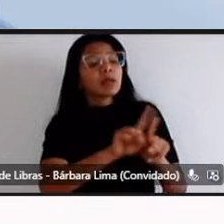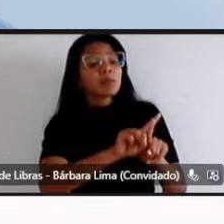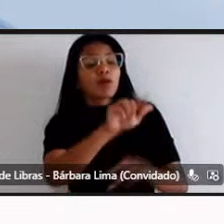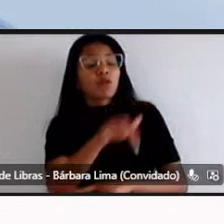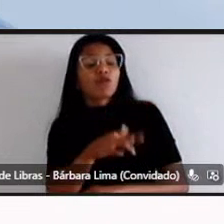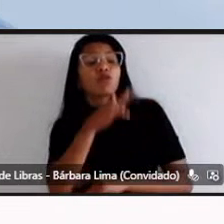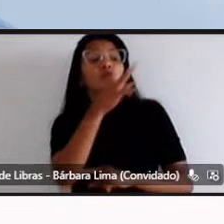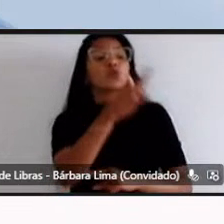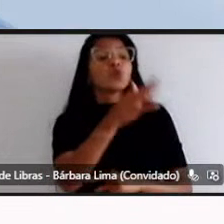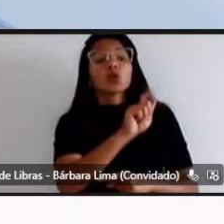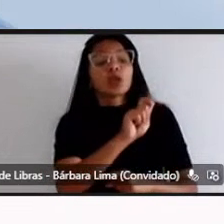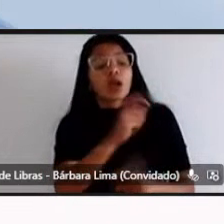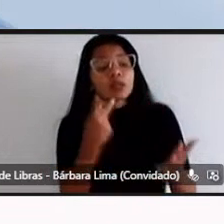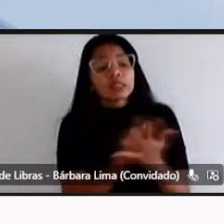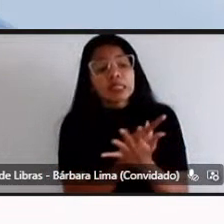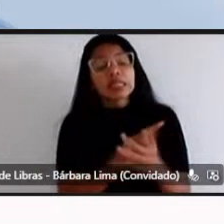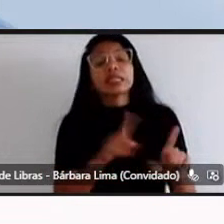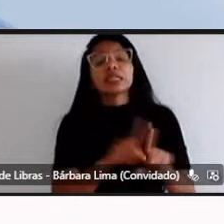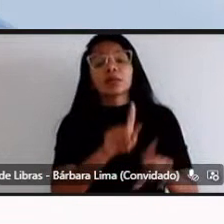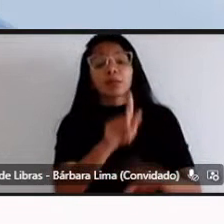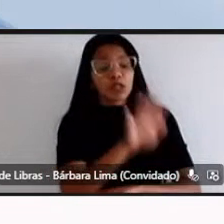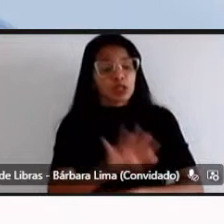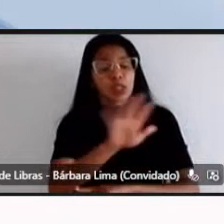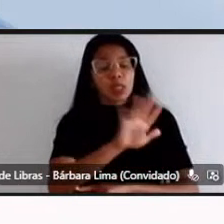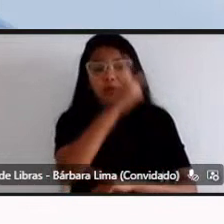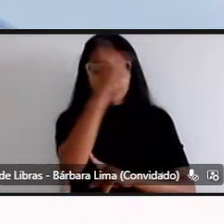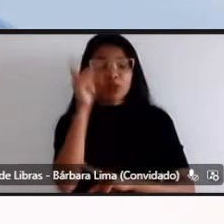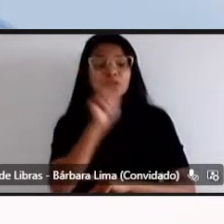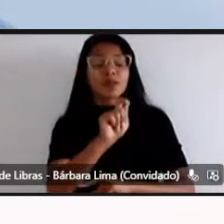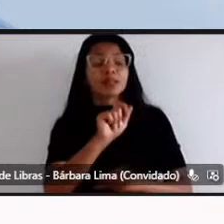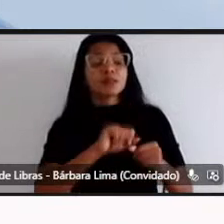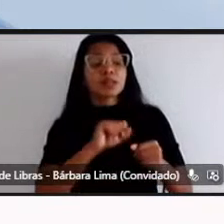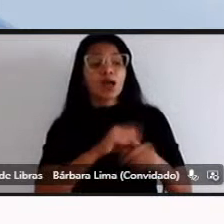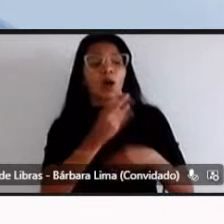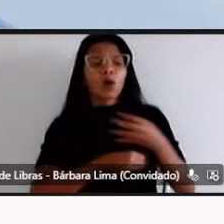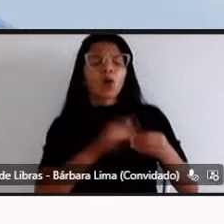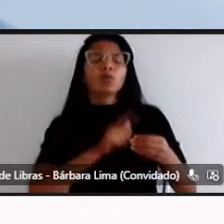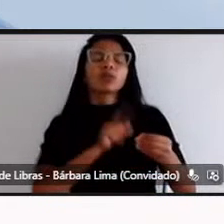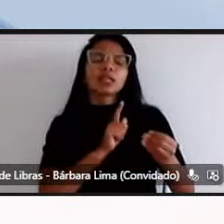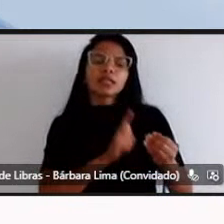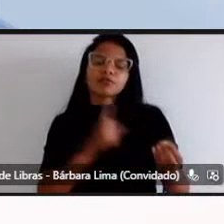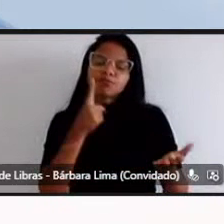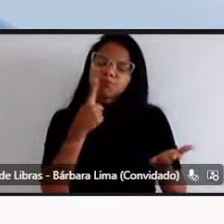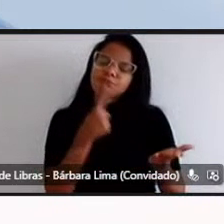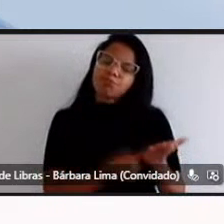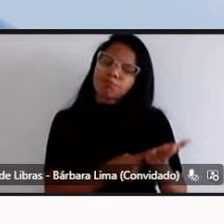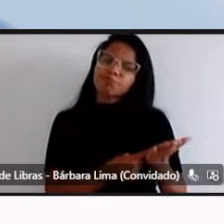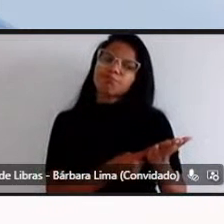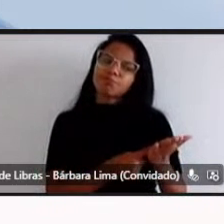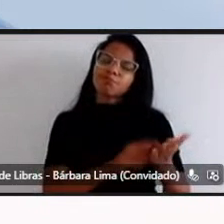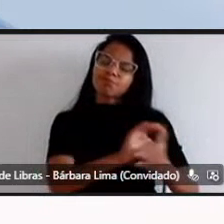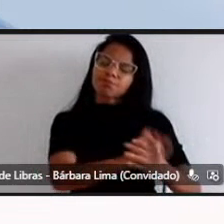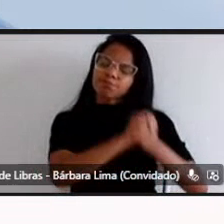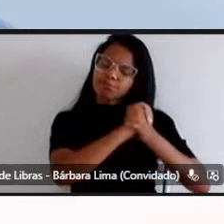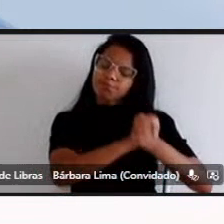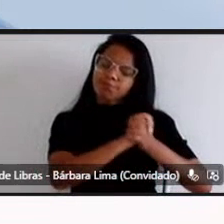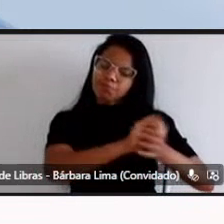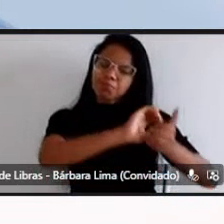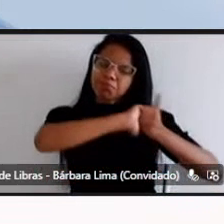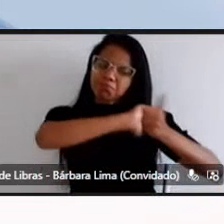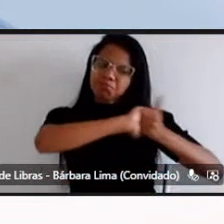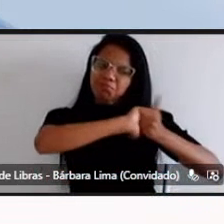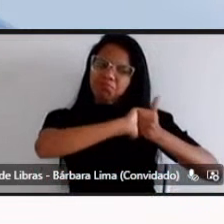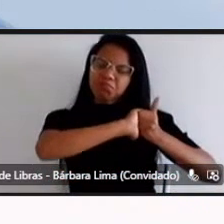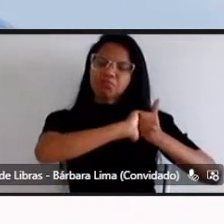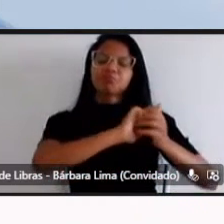E, em geral, as pessoas acabam construindo acordos, termos de acordo sobre o que deveria acontecer daí por